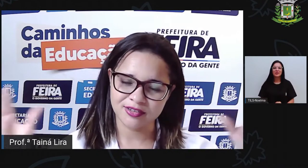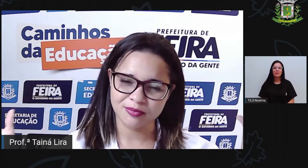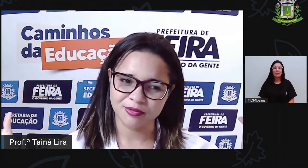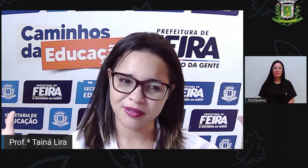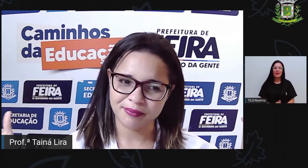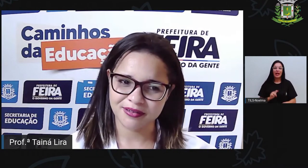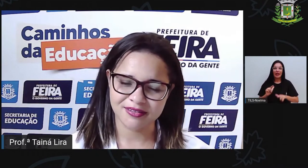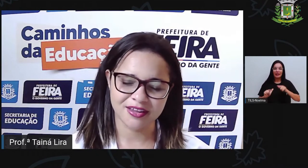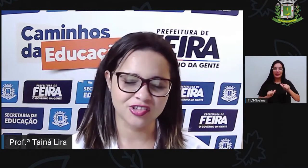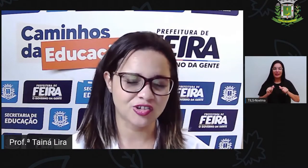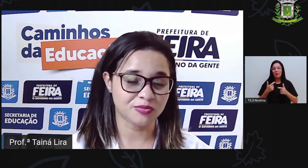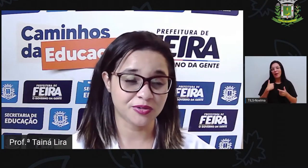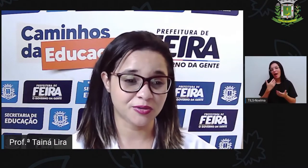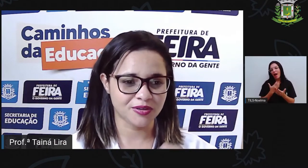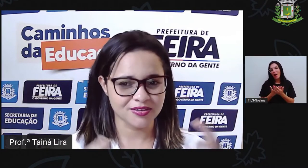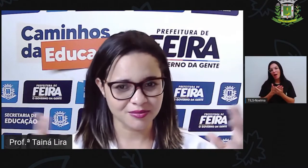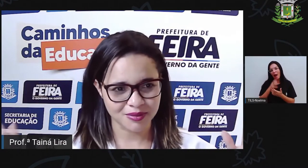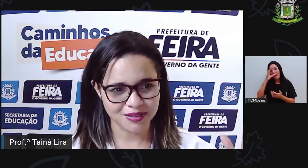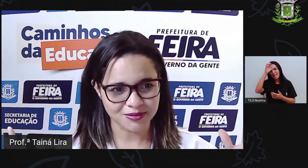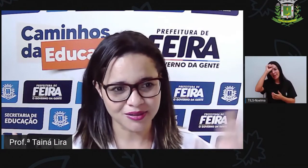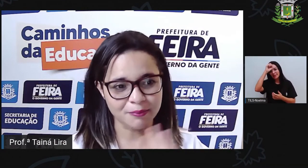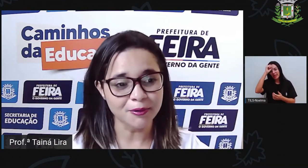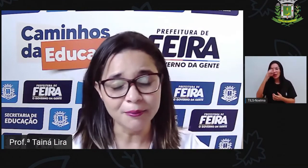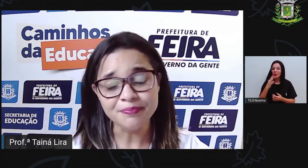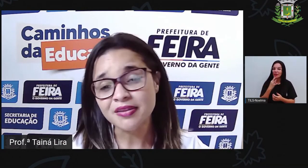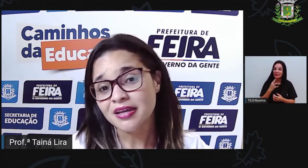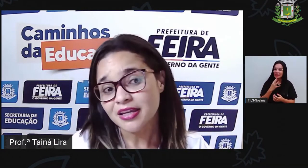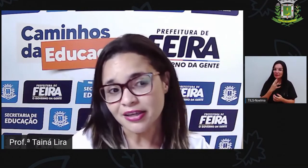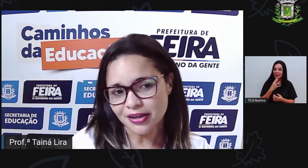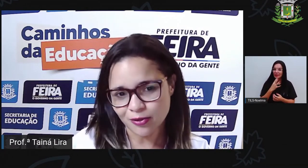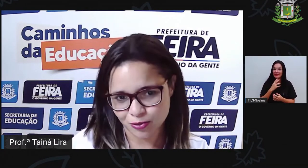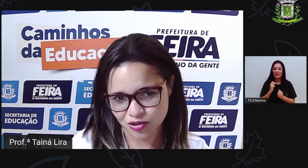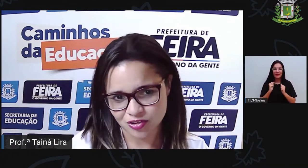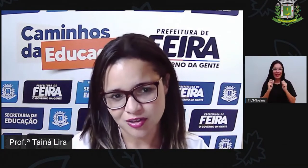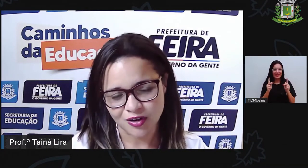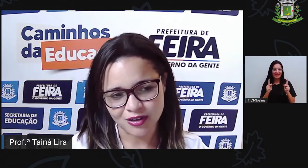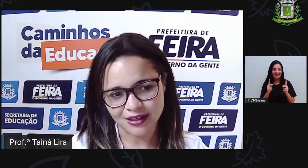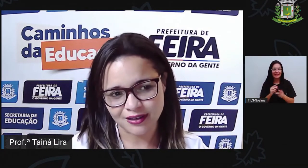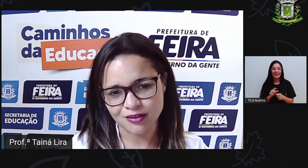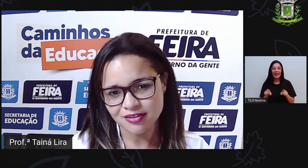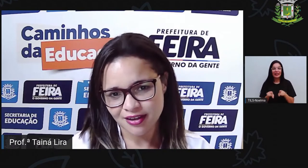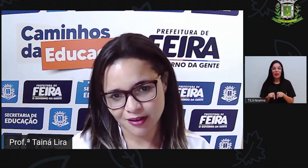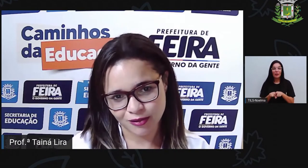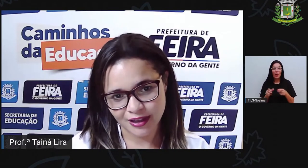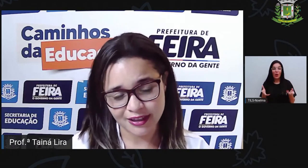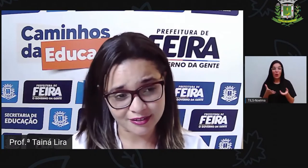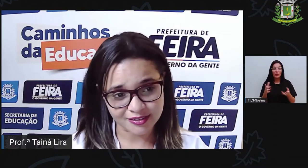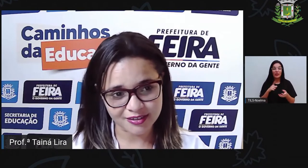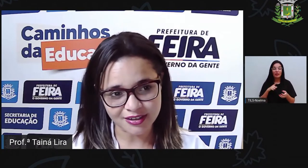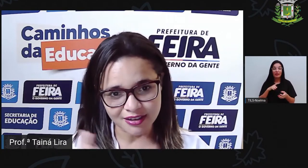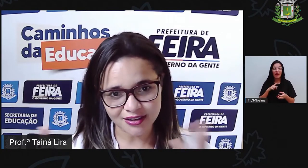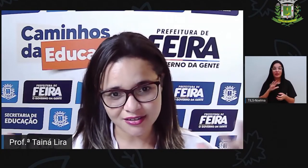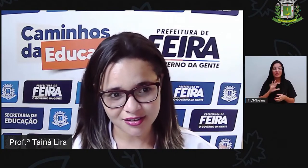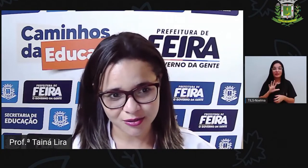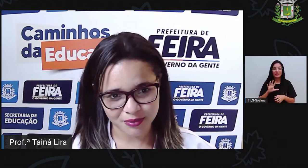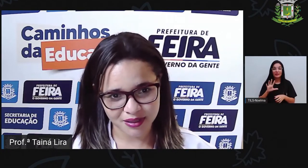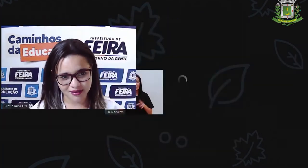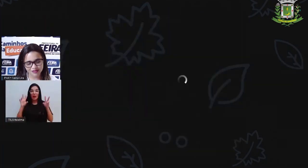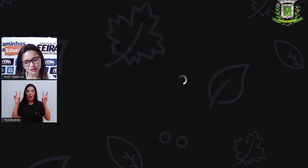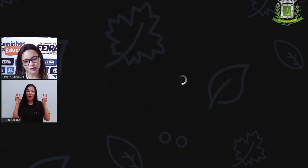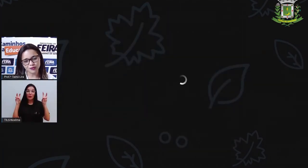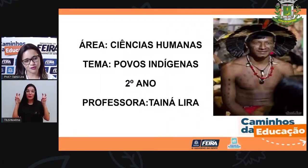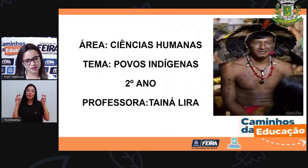jornada de muita aprendizagem, de muito conhecimento, tá bom? E hoje, olha lá, nossa aula é de ciências